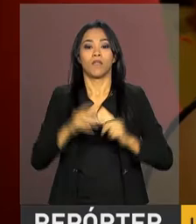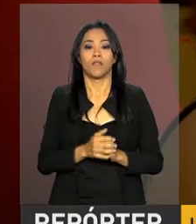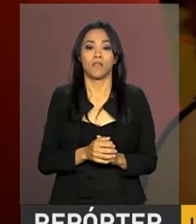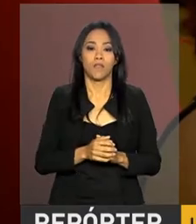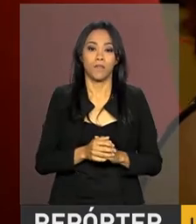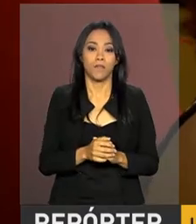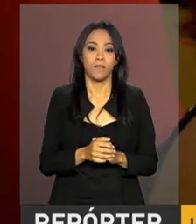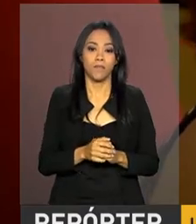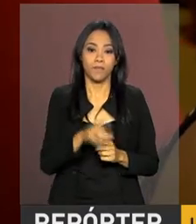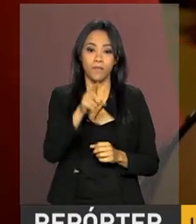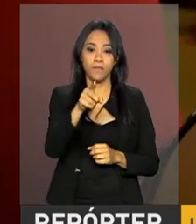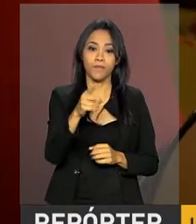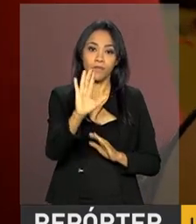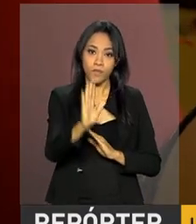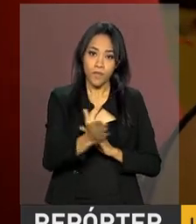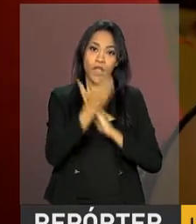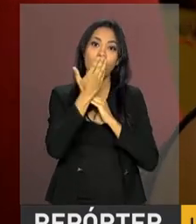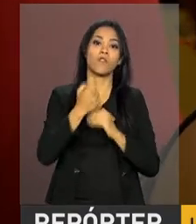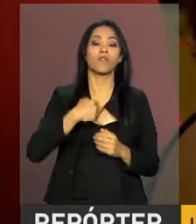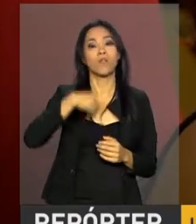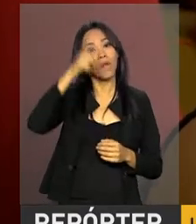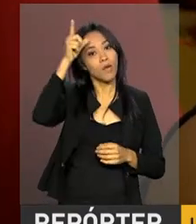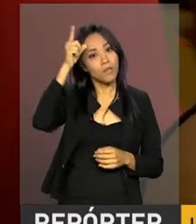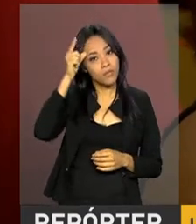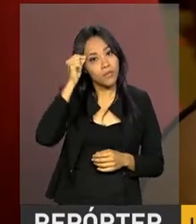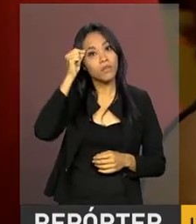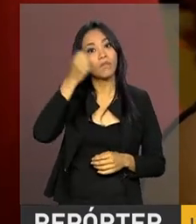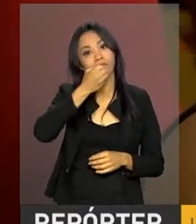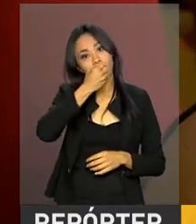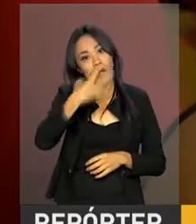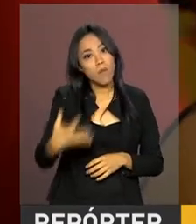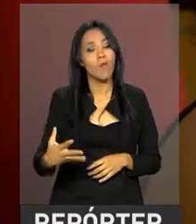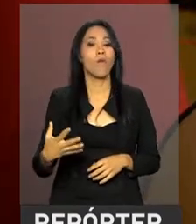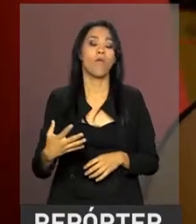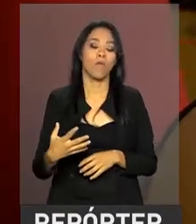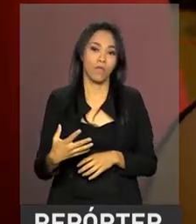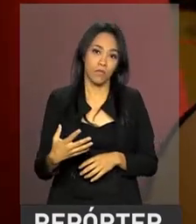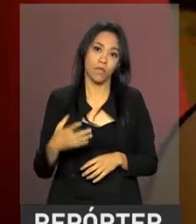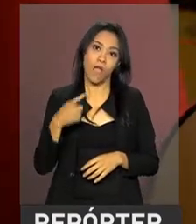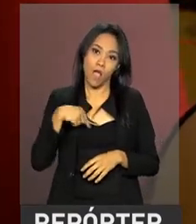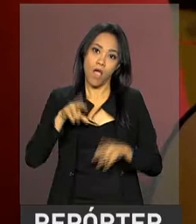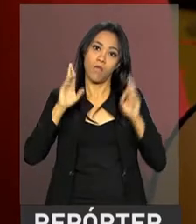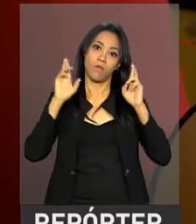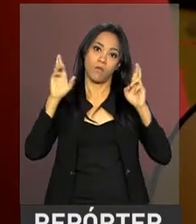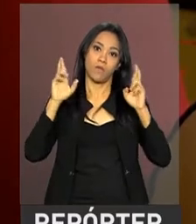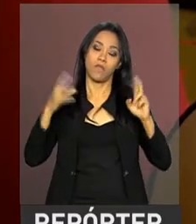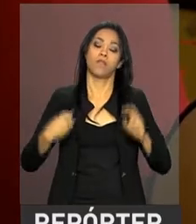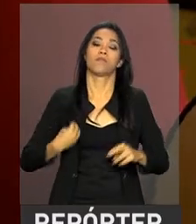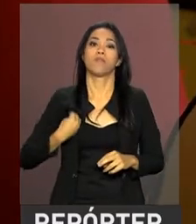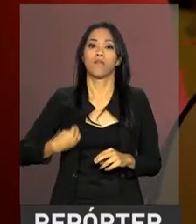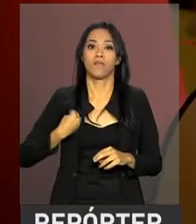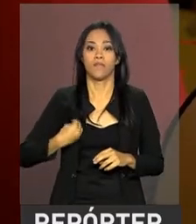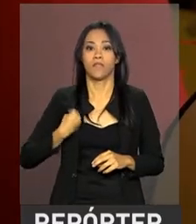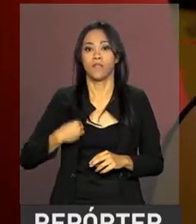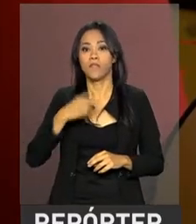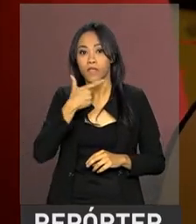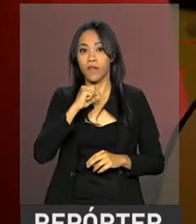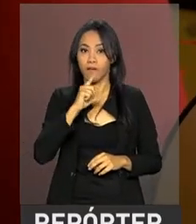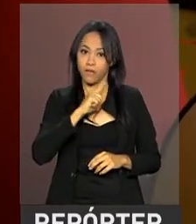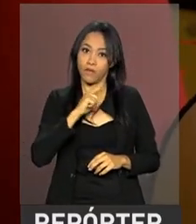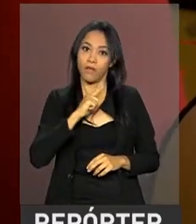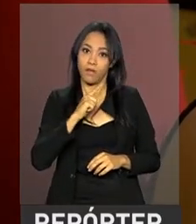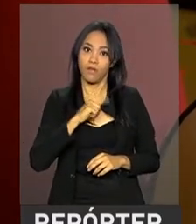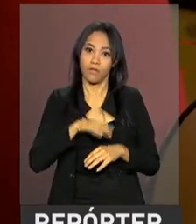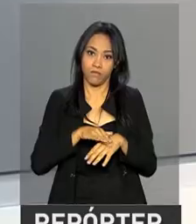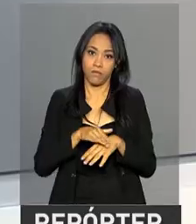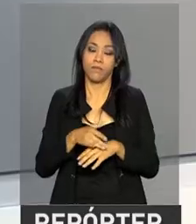para dar uma aliviada, seria bom demais. É uma esperança para a vida de quem é